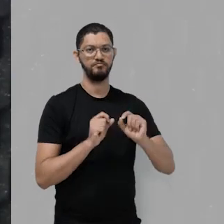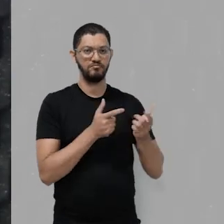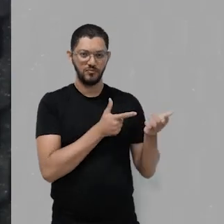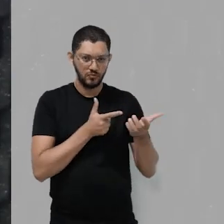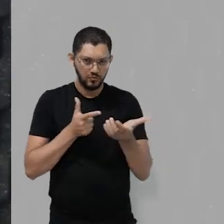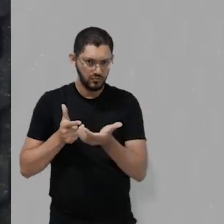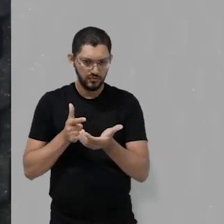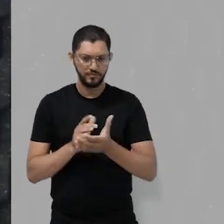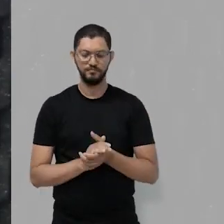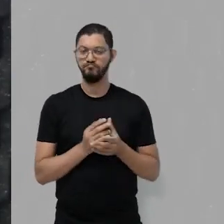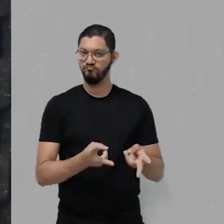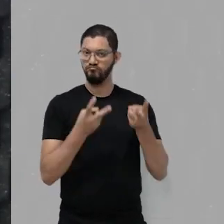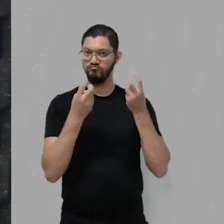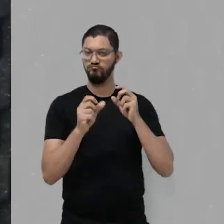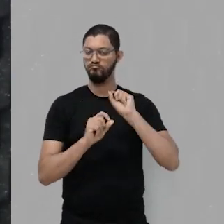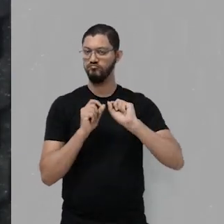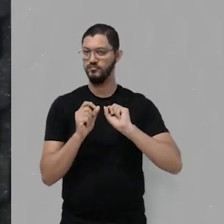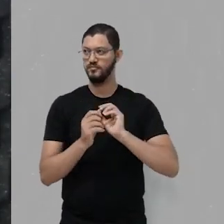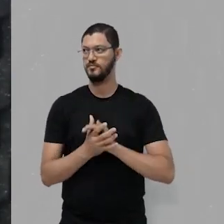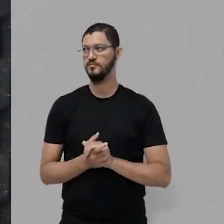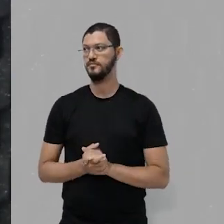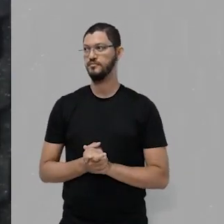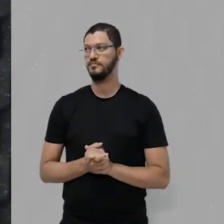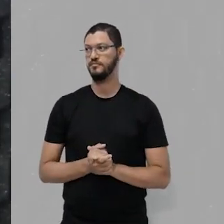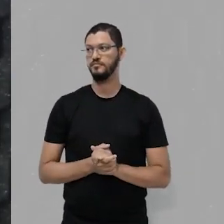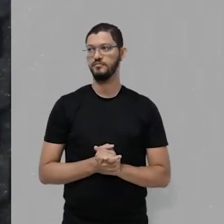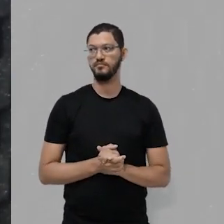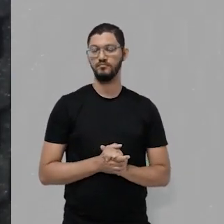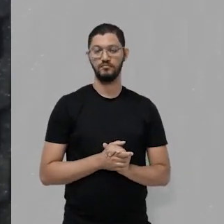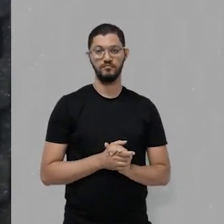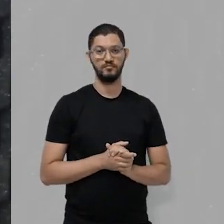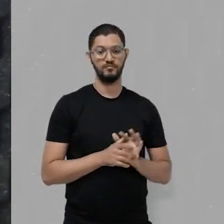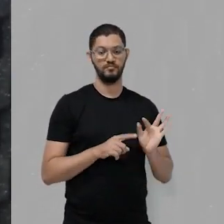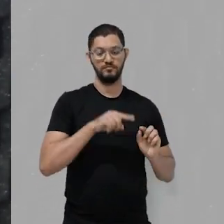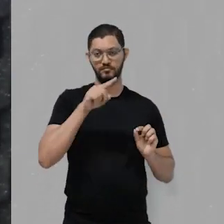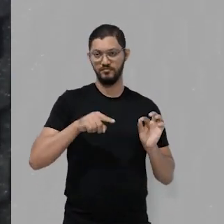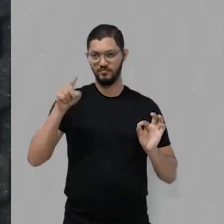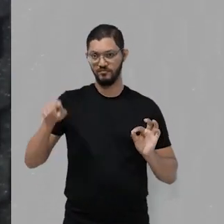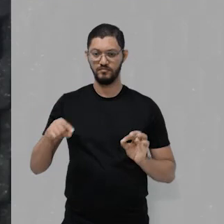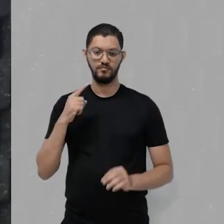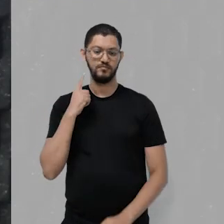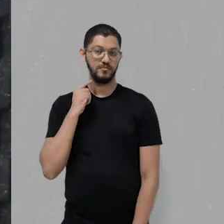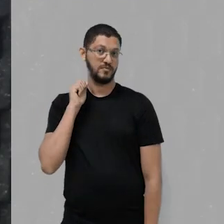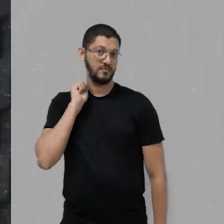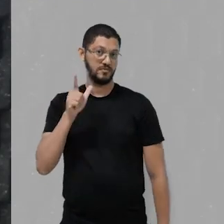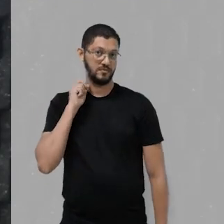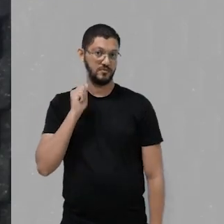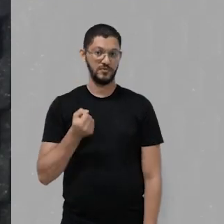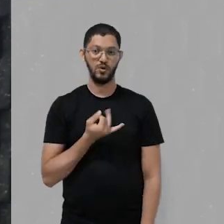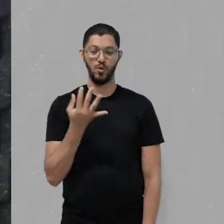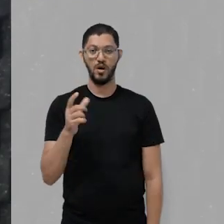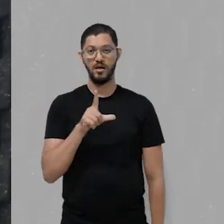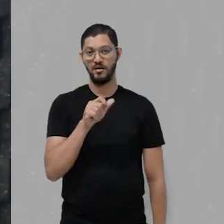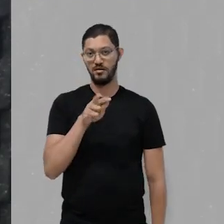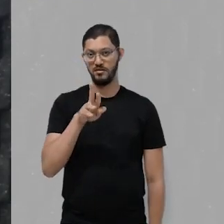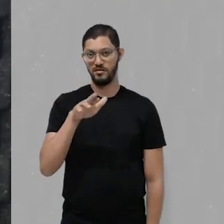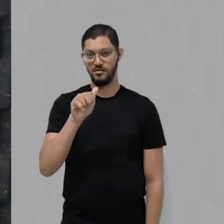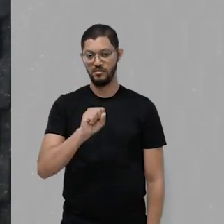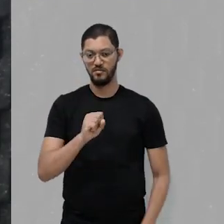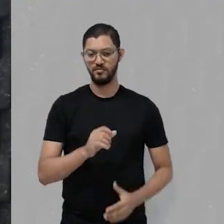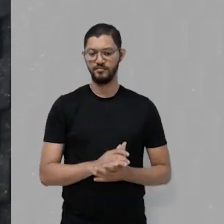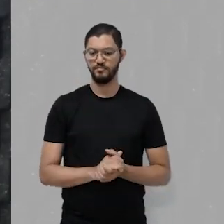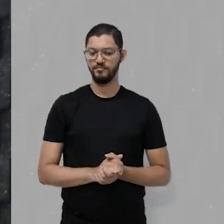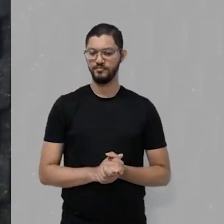caçado. Percebam que a linha azul, que é a quantidade de lebres aqui, ó, quando